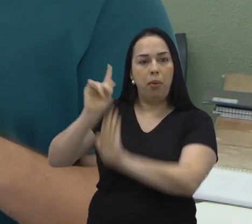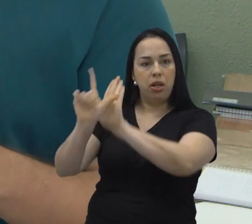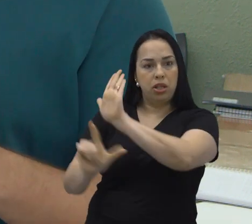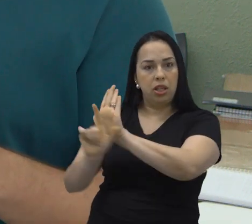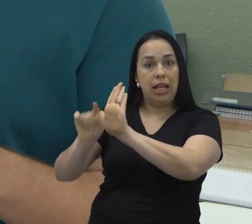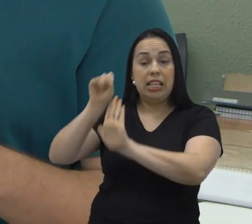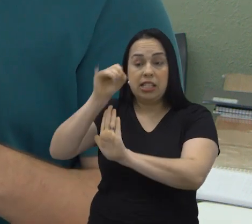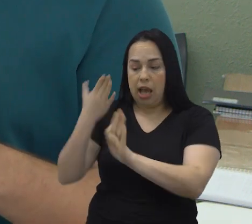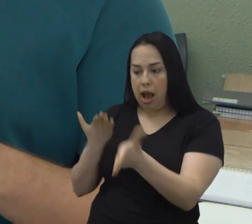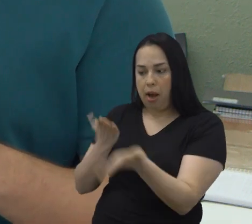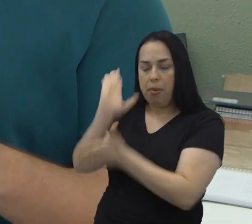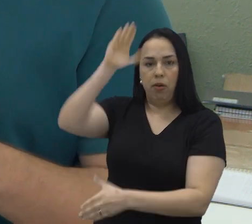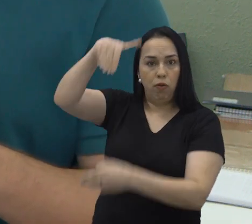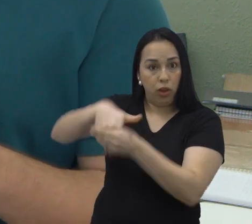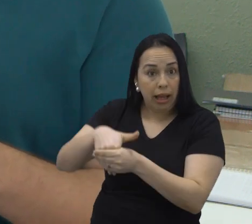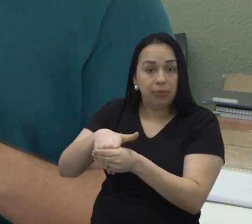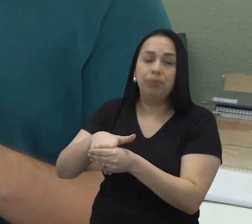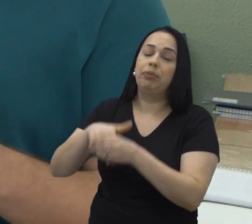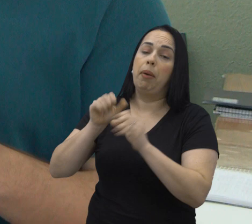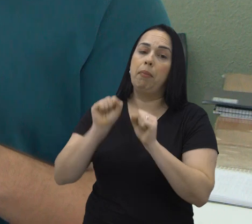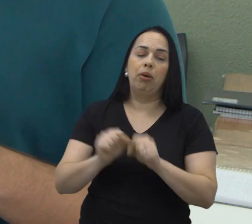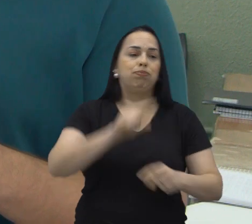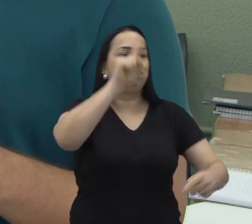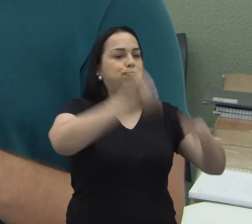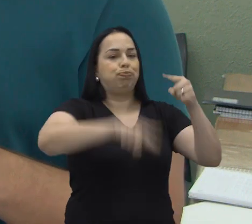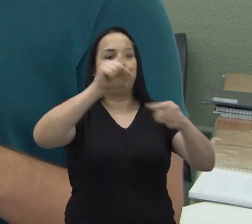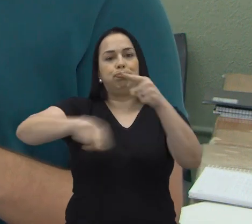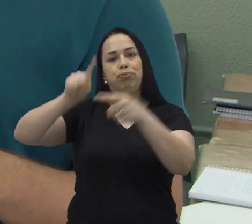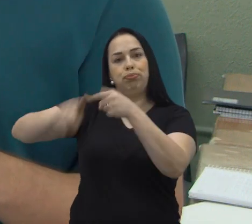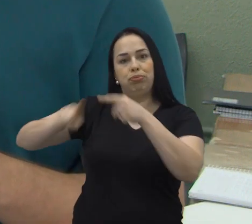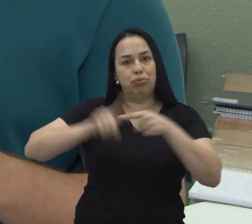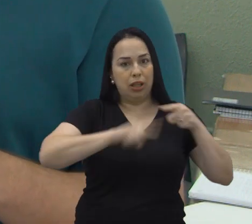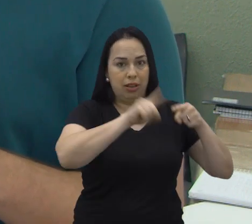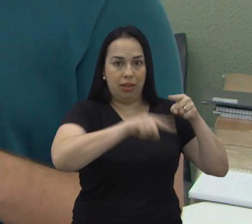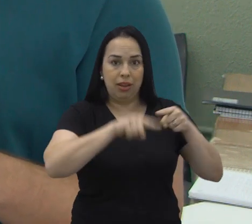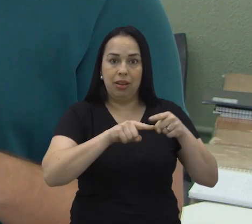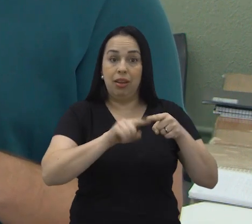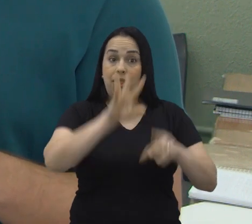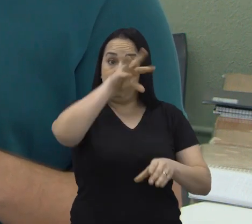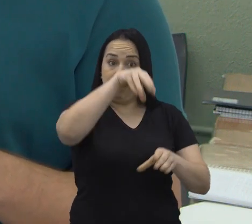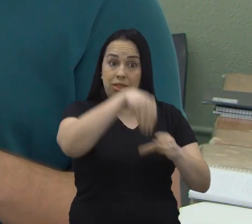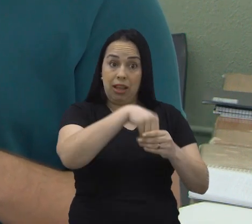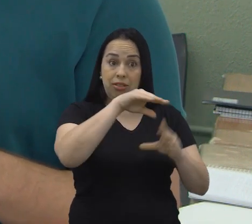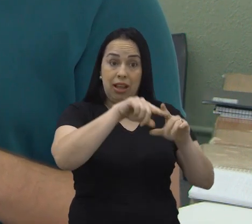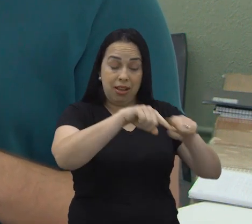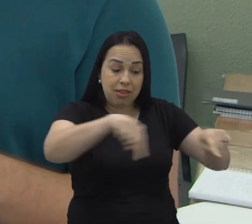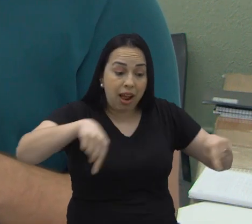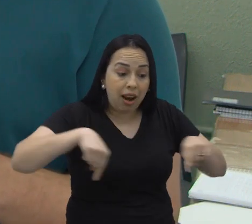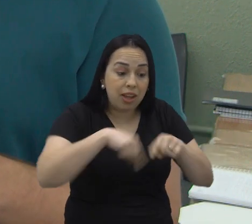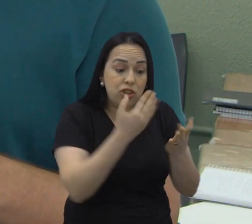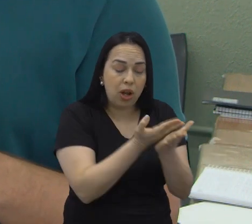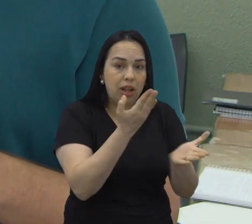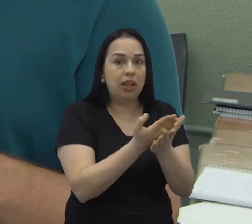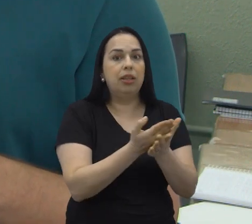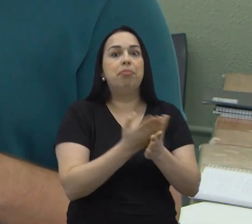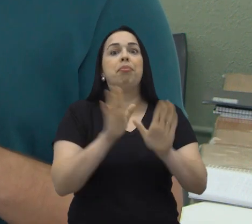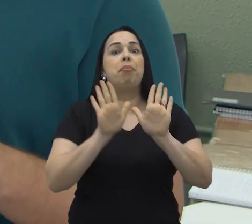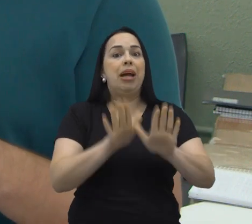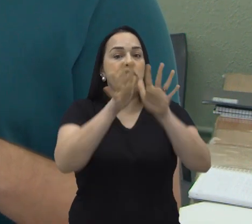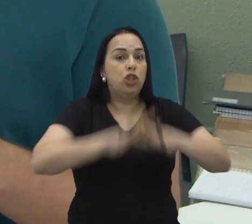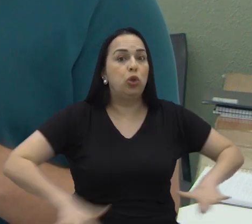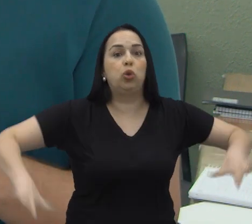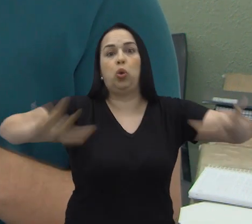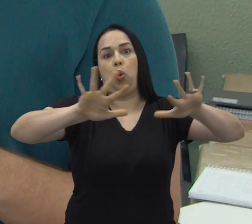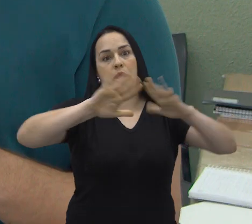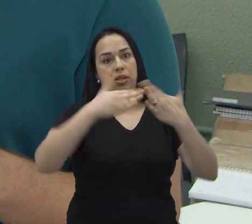está elaborando um projeto de lei que, se for aprovado, pode banir o uso desses dispositivos, não só das salas de aula,